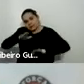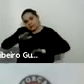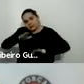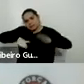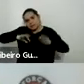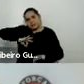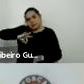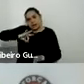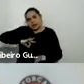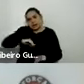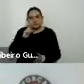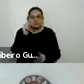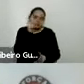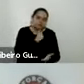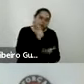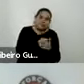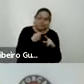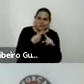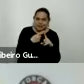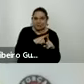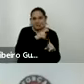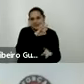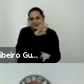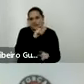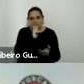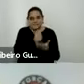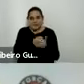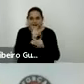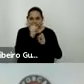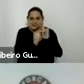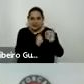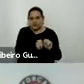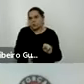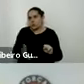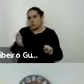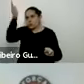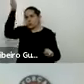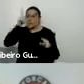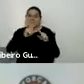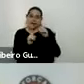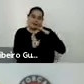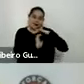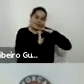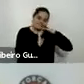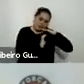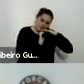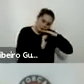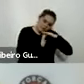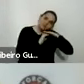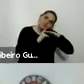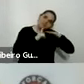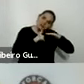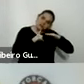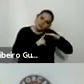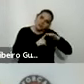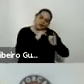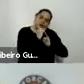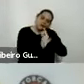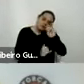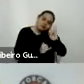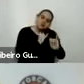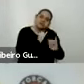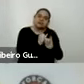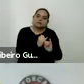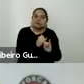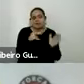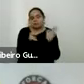de preços e que, quando ela está na empresa dela, ela estava trabalhando ali dentro de uma internet que é